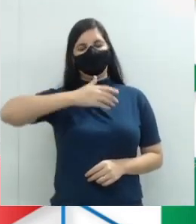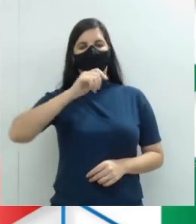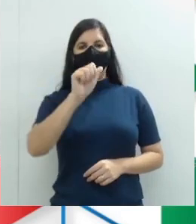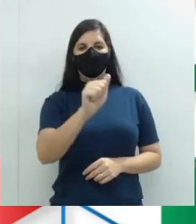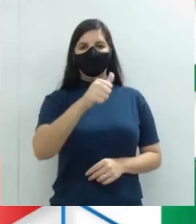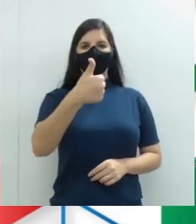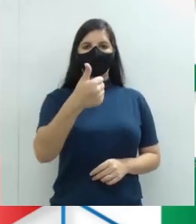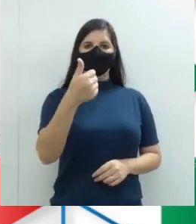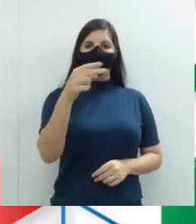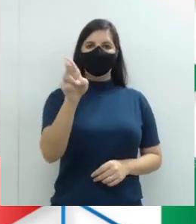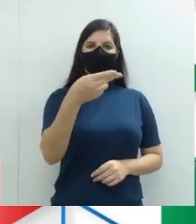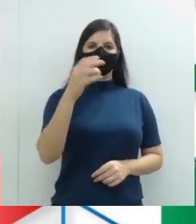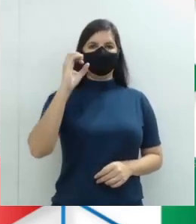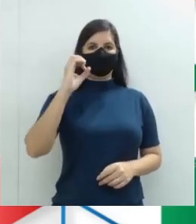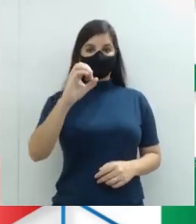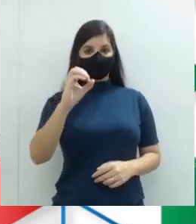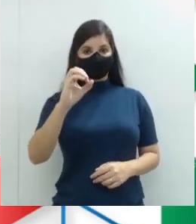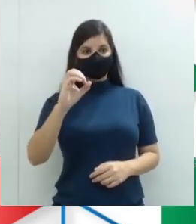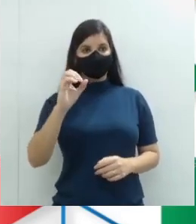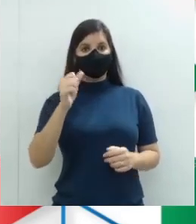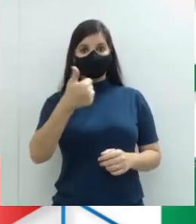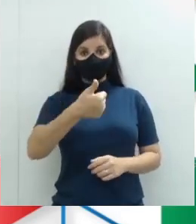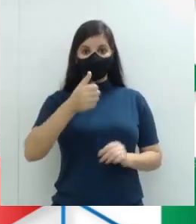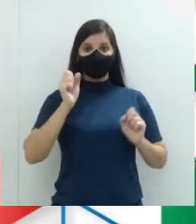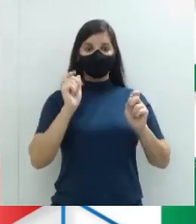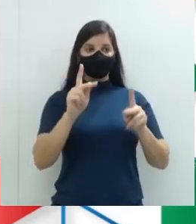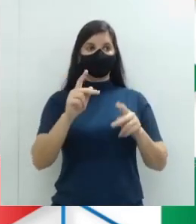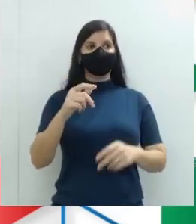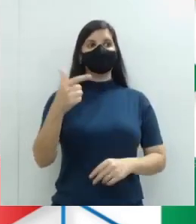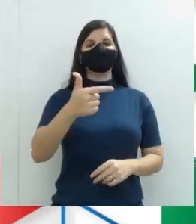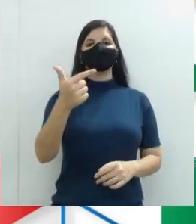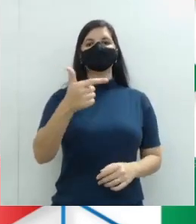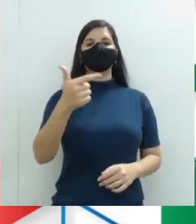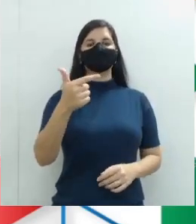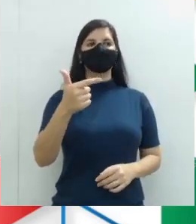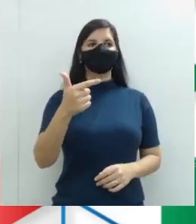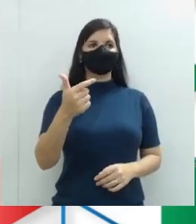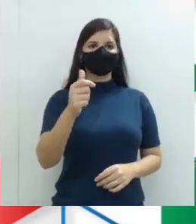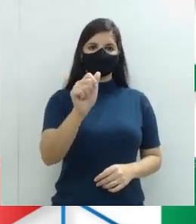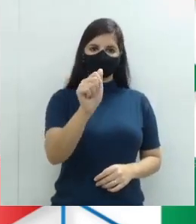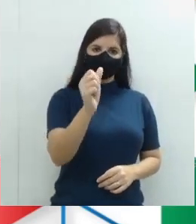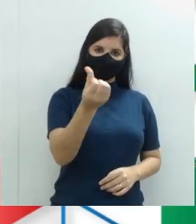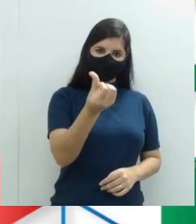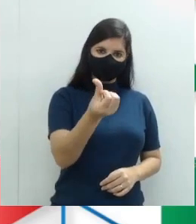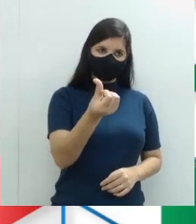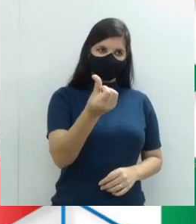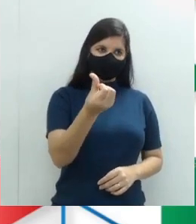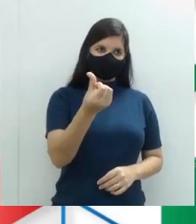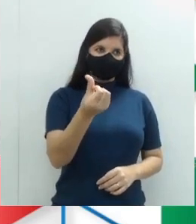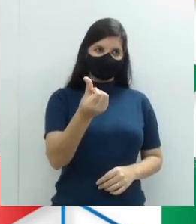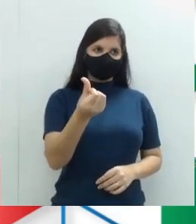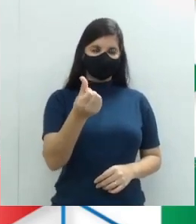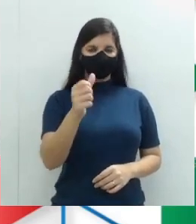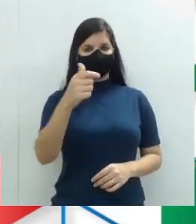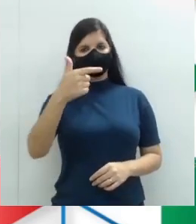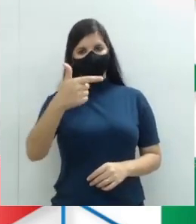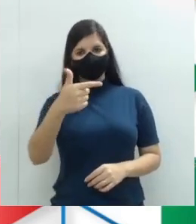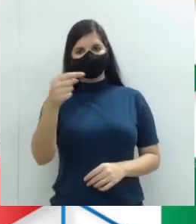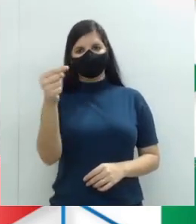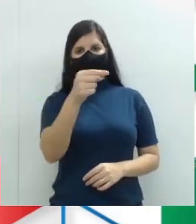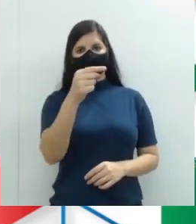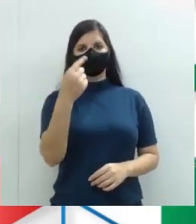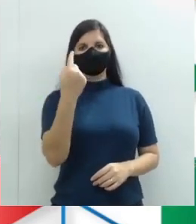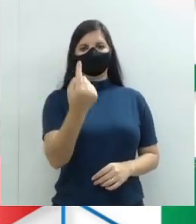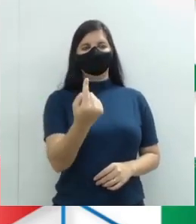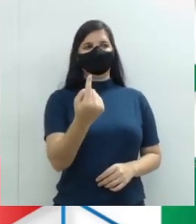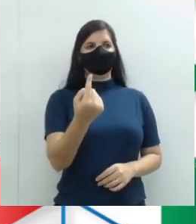vendo? Dado A1 igual a 0. Já tem o primeiro. O segundo vai ser A2. A2 vai ser 2 menos 1, tá? Que vai